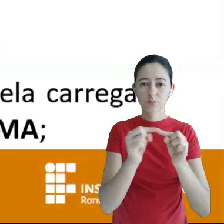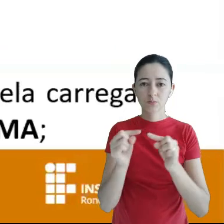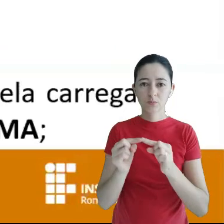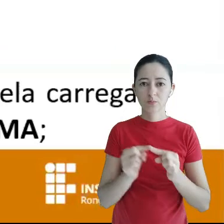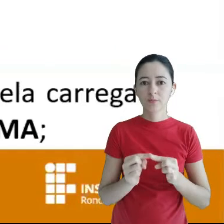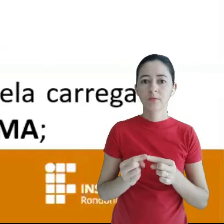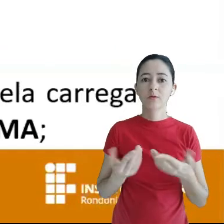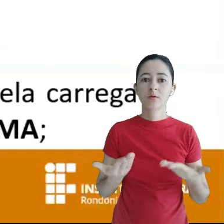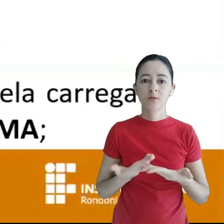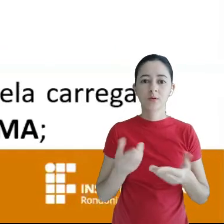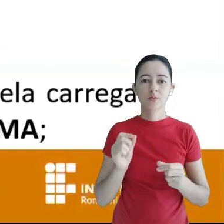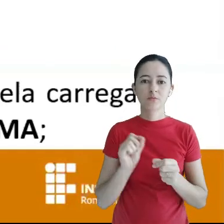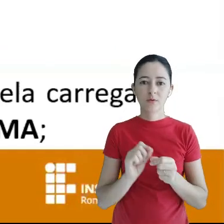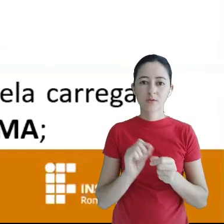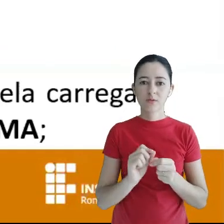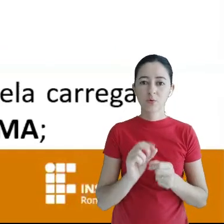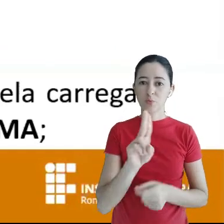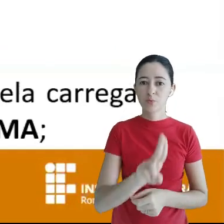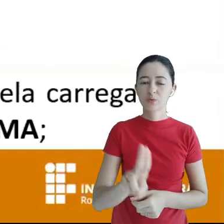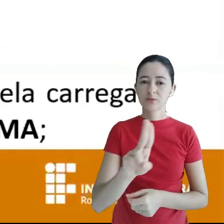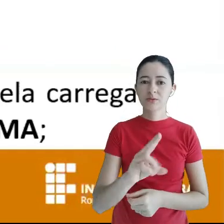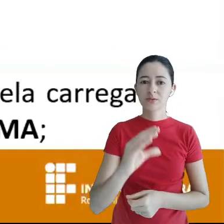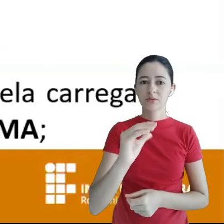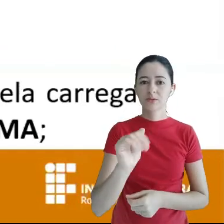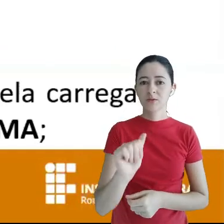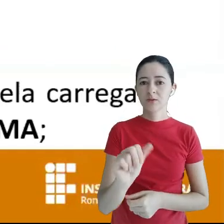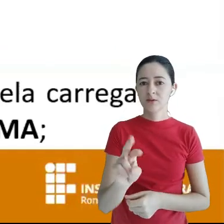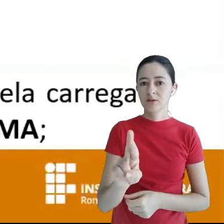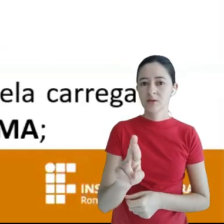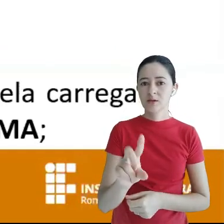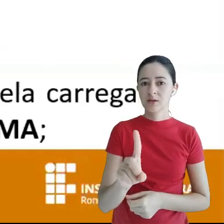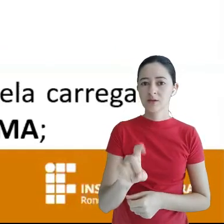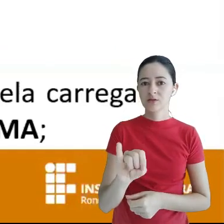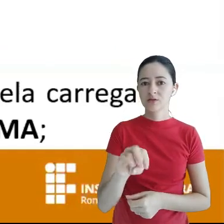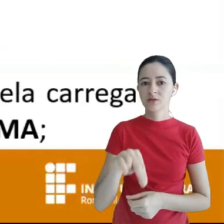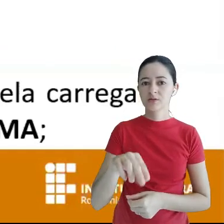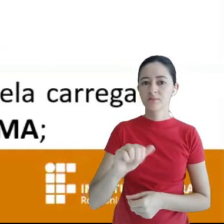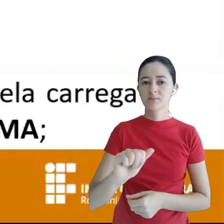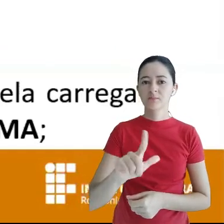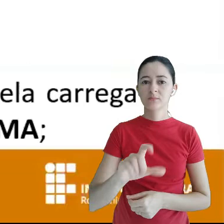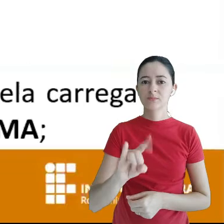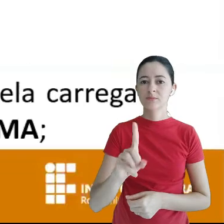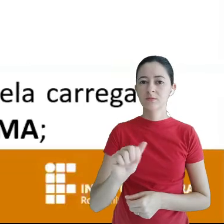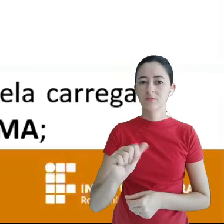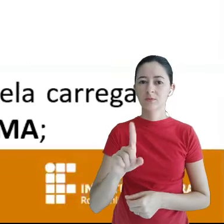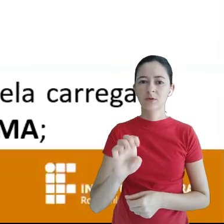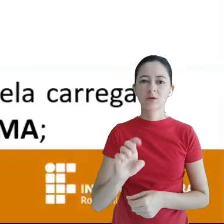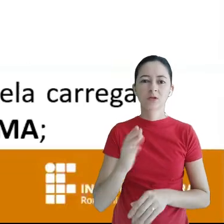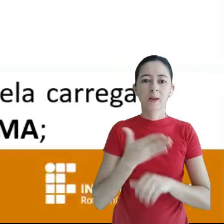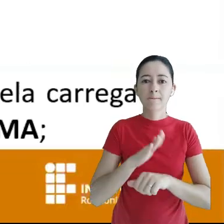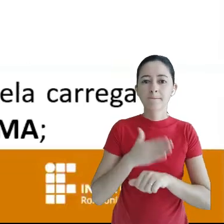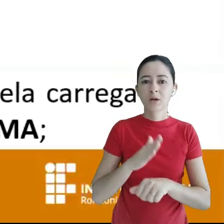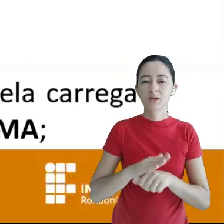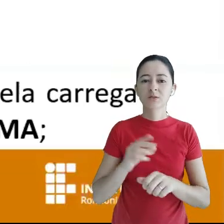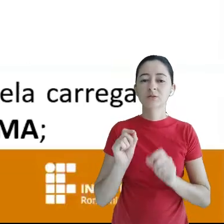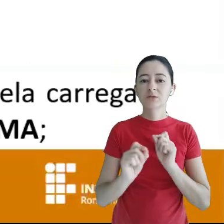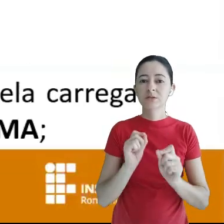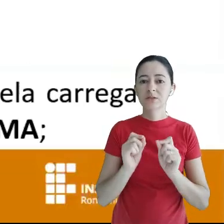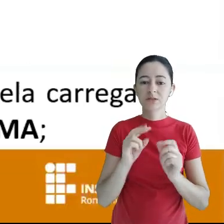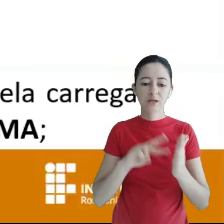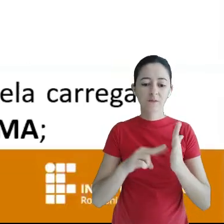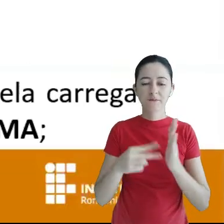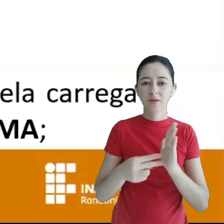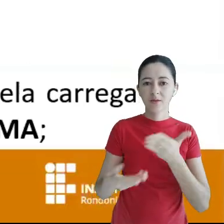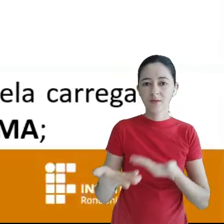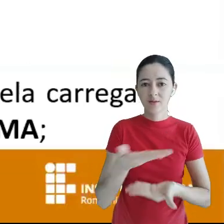Isso, a gente vai fazer isso através da cardinalidade. Na prática, demonstra como será a interação